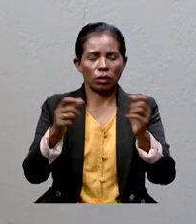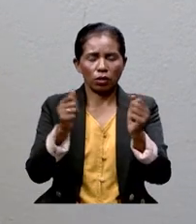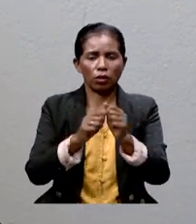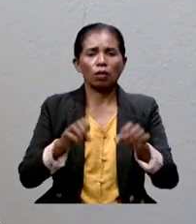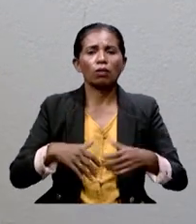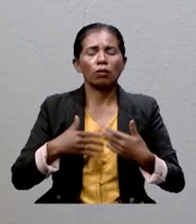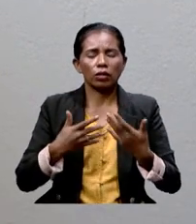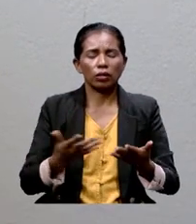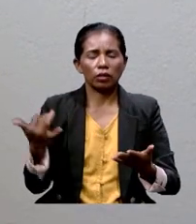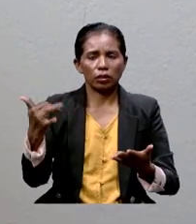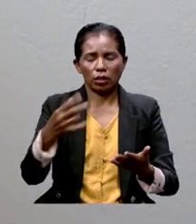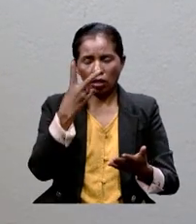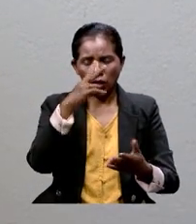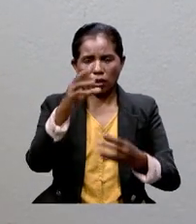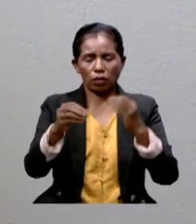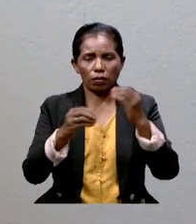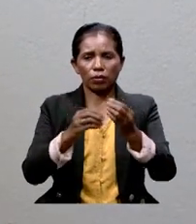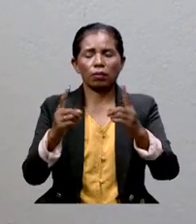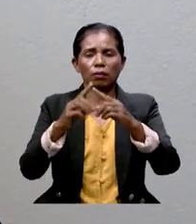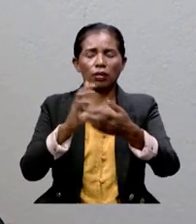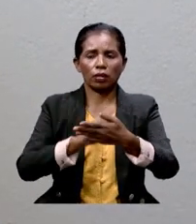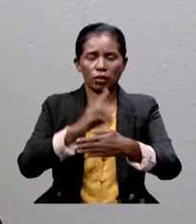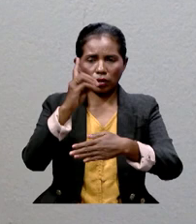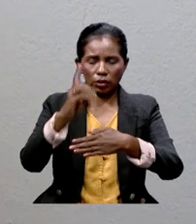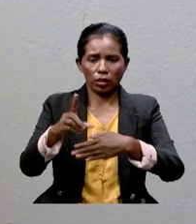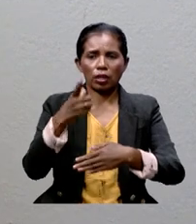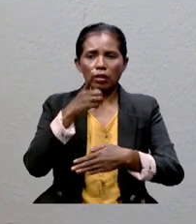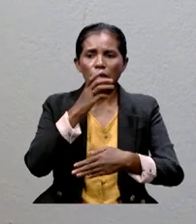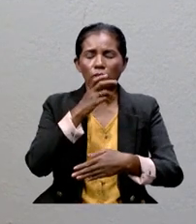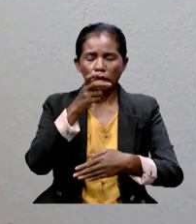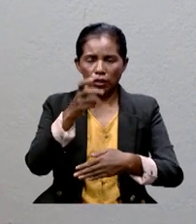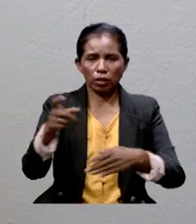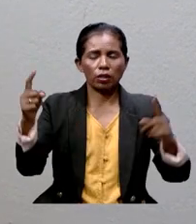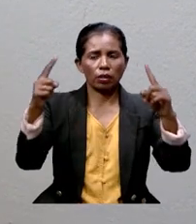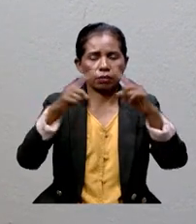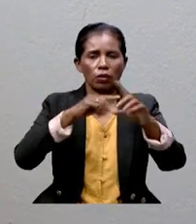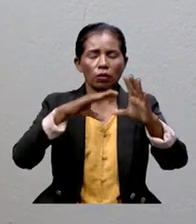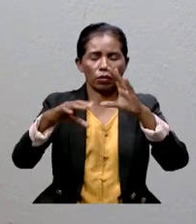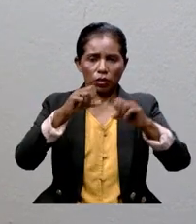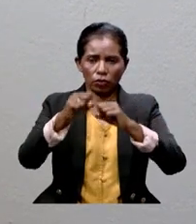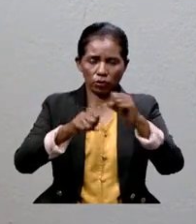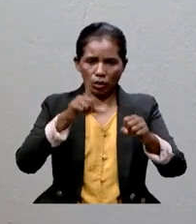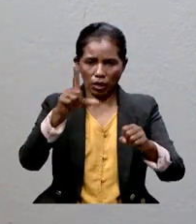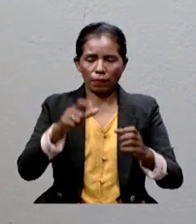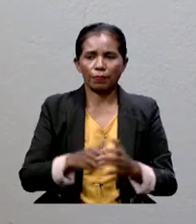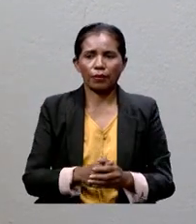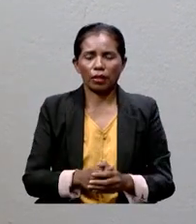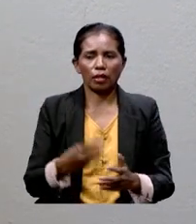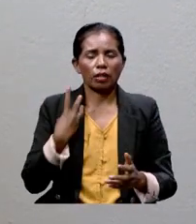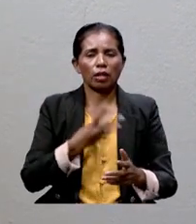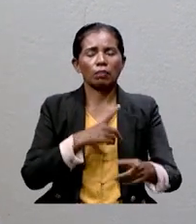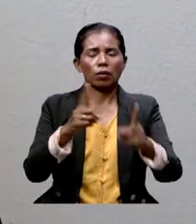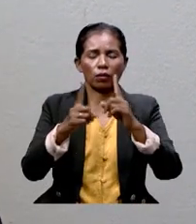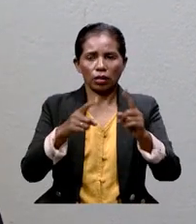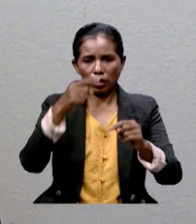uma castirne atenção para o desenvolvimento língua portuguesa para a comunicação social. Tanto hoje a Merua Colia